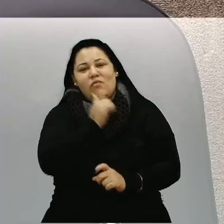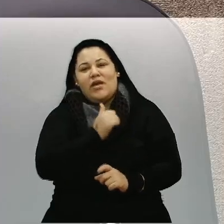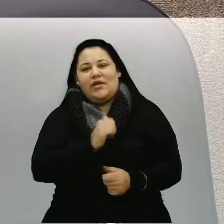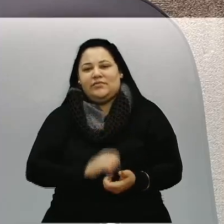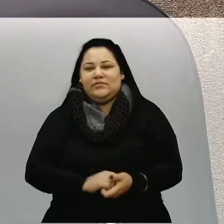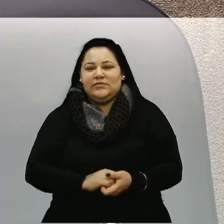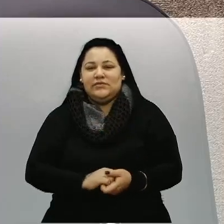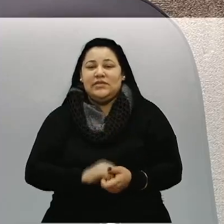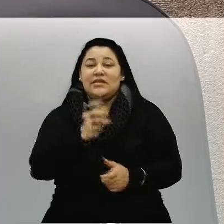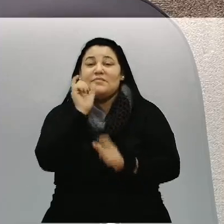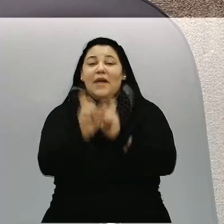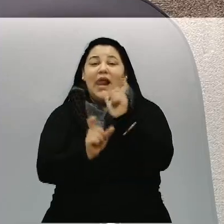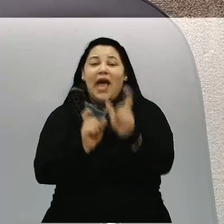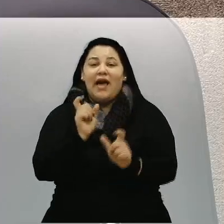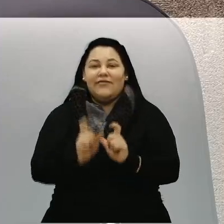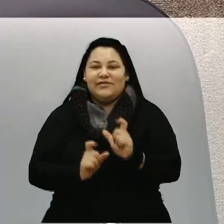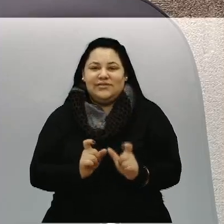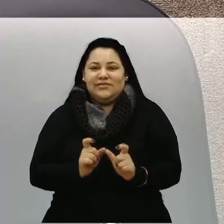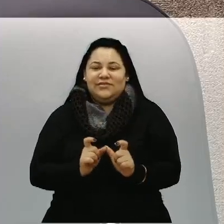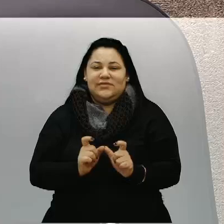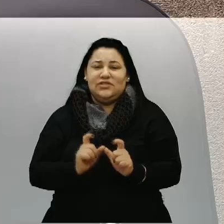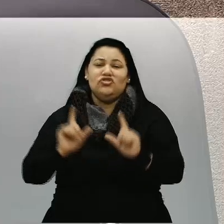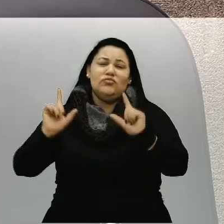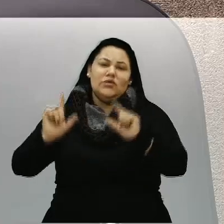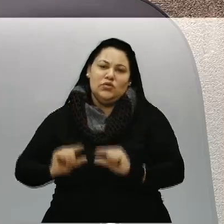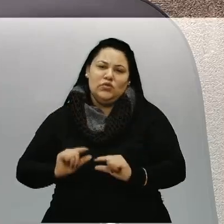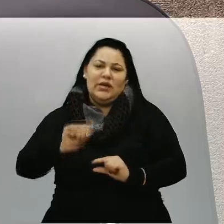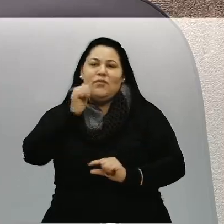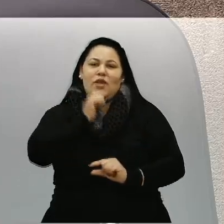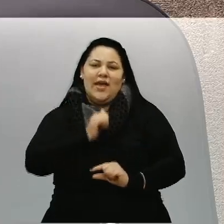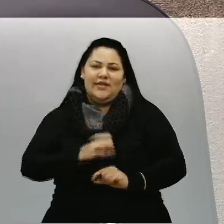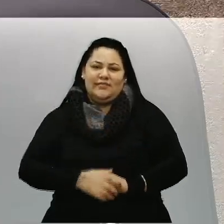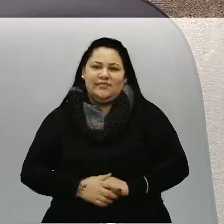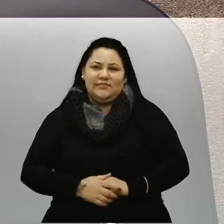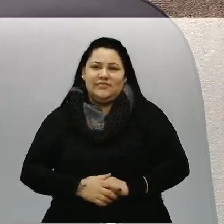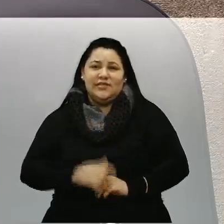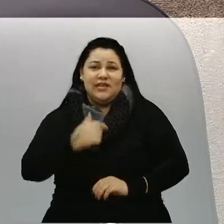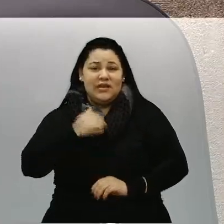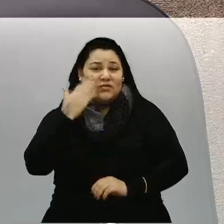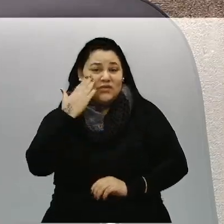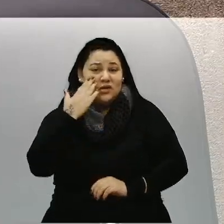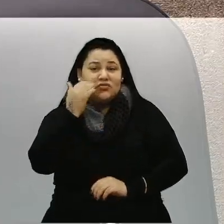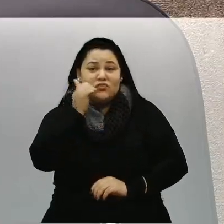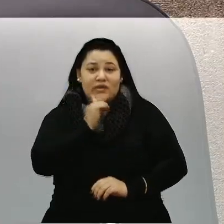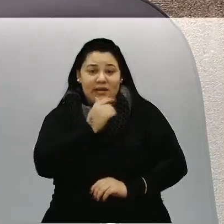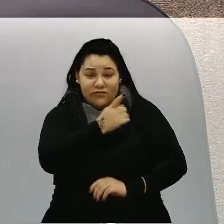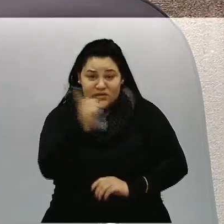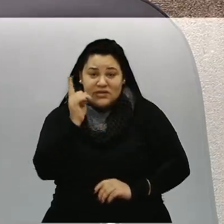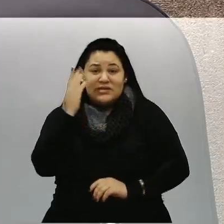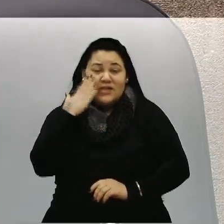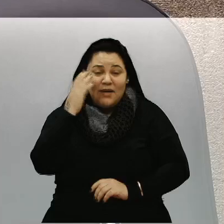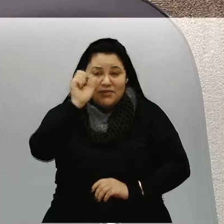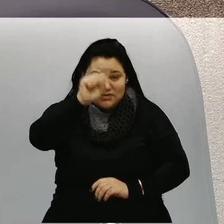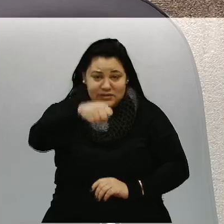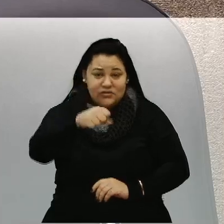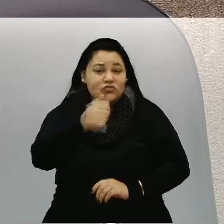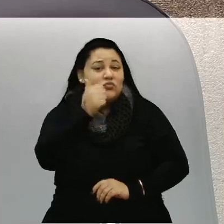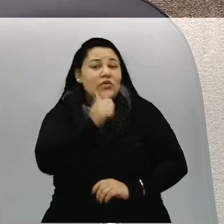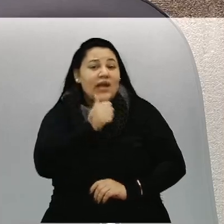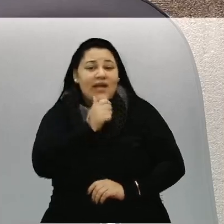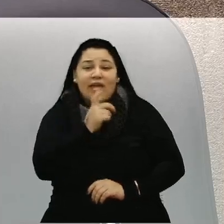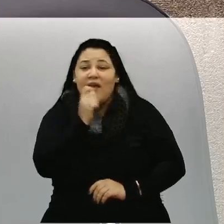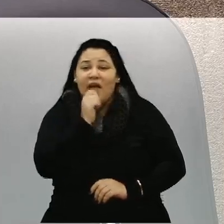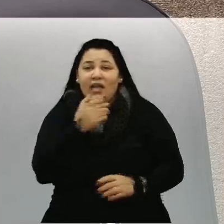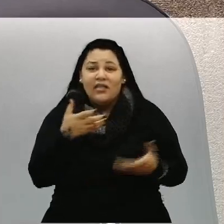essas palavras que menosprezam a mulher. Eu sei de mulheres, a gente sabe aqui de mulheres que ainda